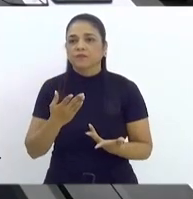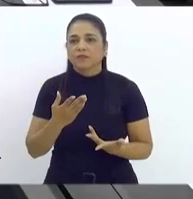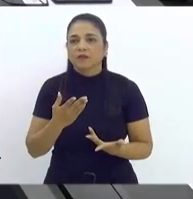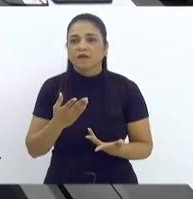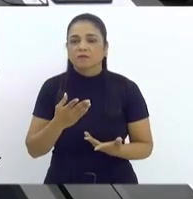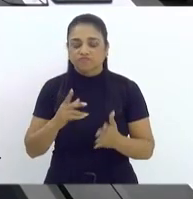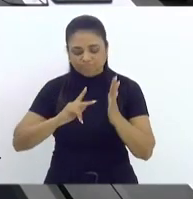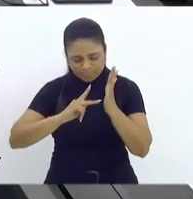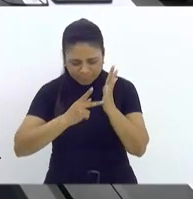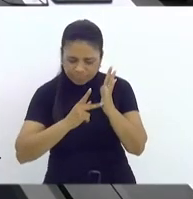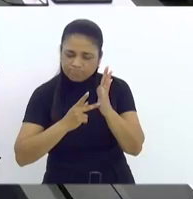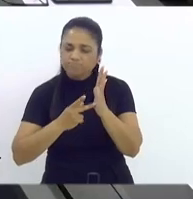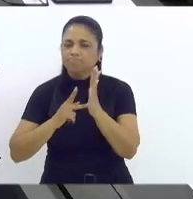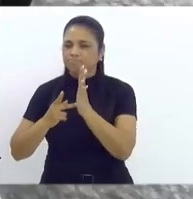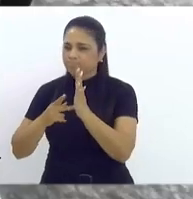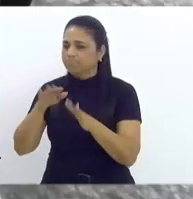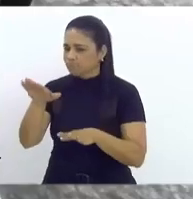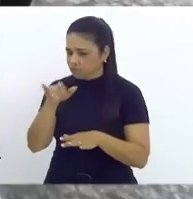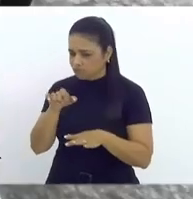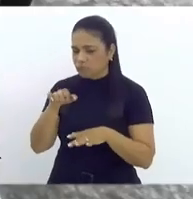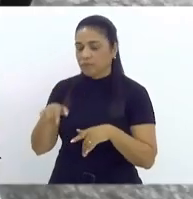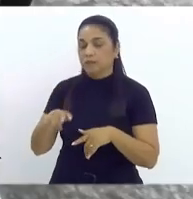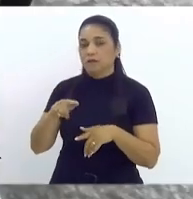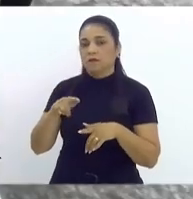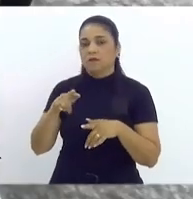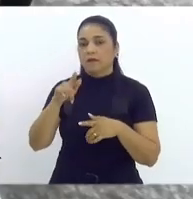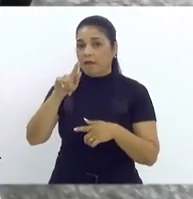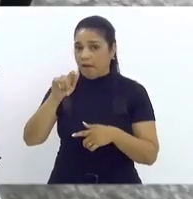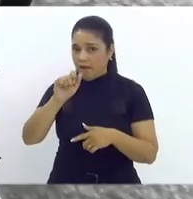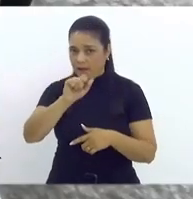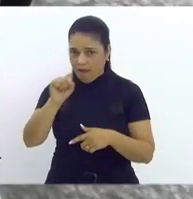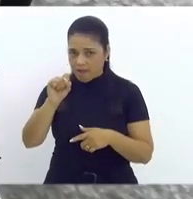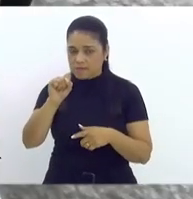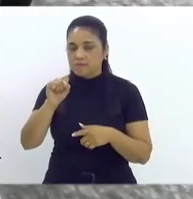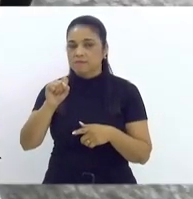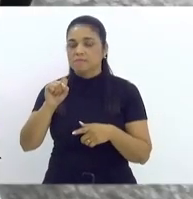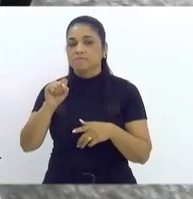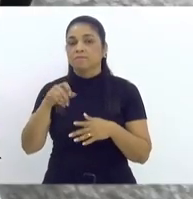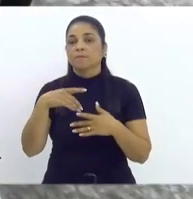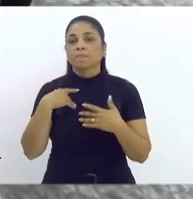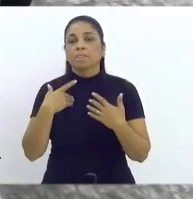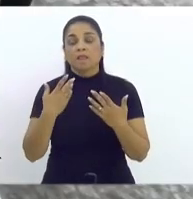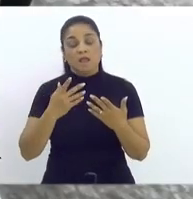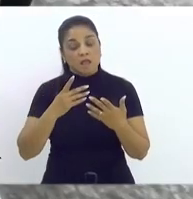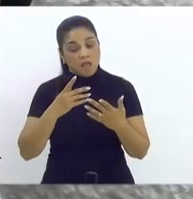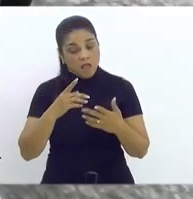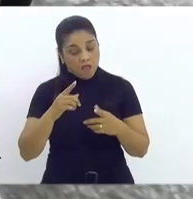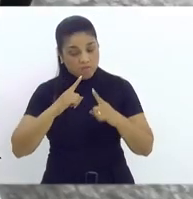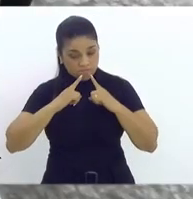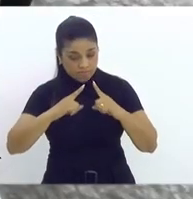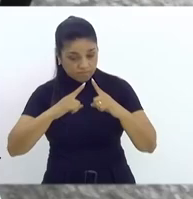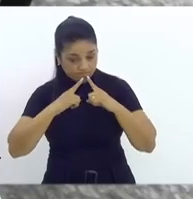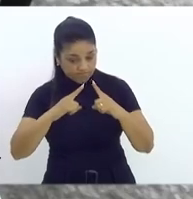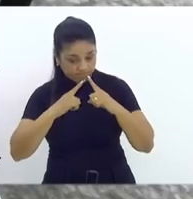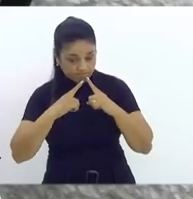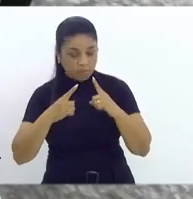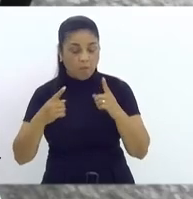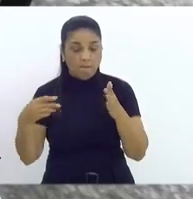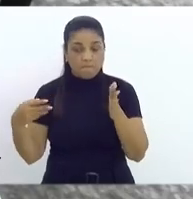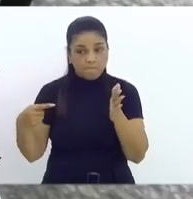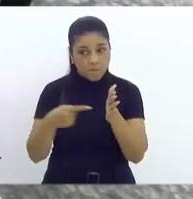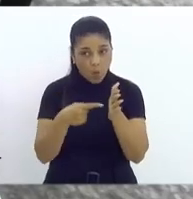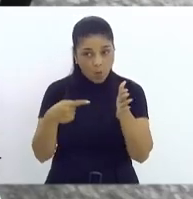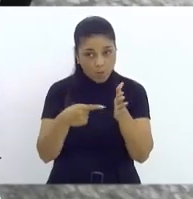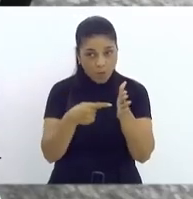chama o sindicato das inspeções de gás, porque a denúncia de que essas empresas se fazem valer